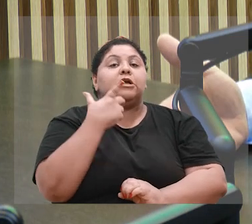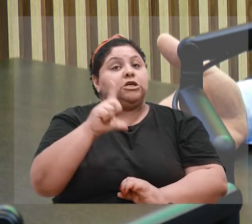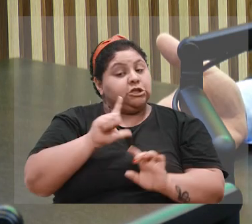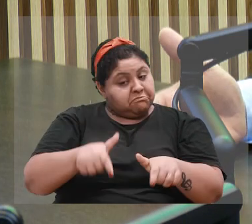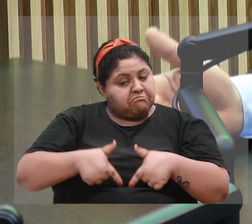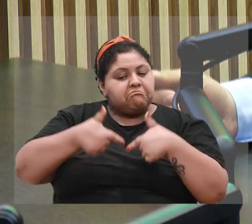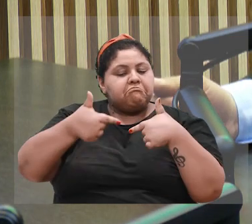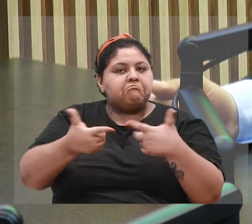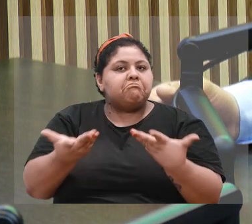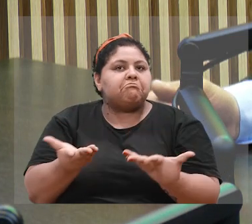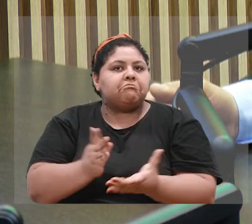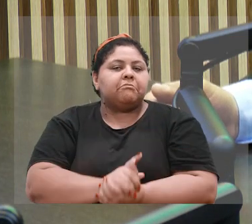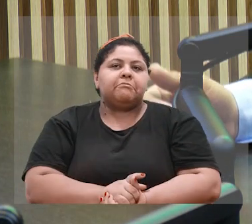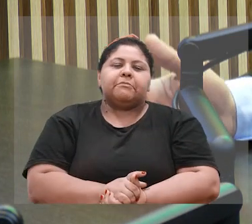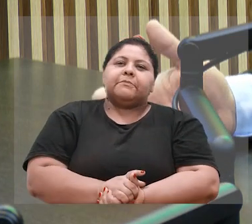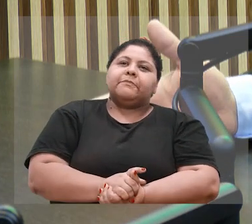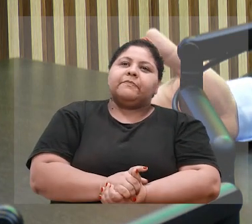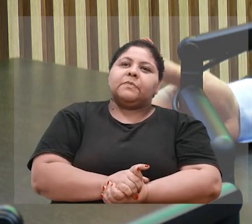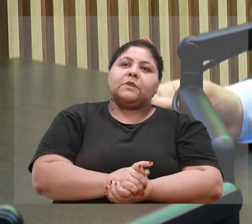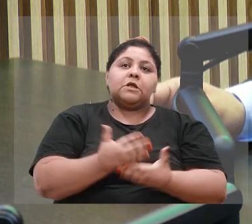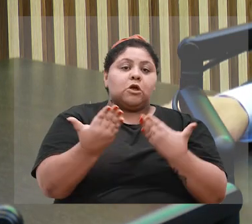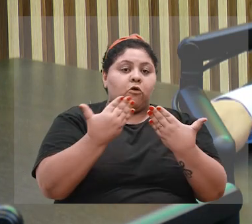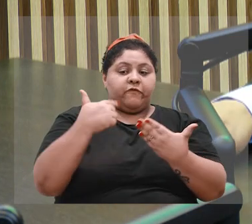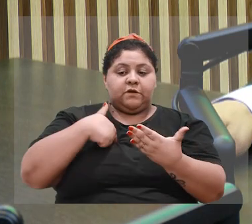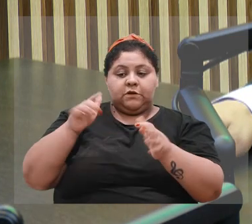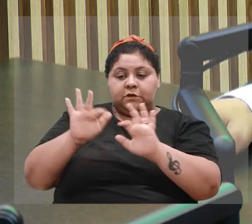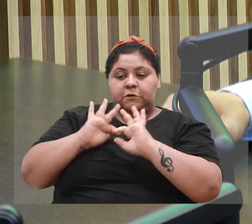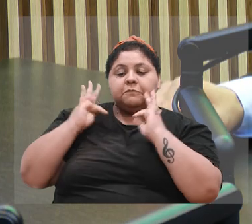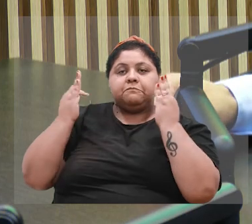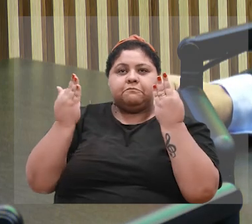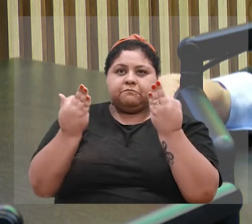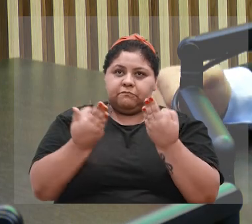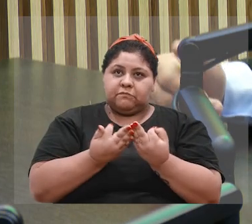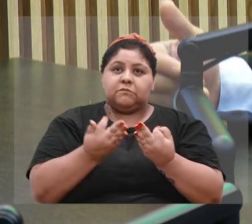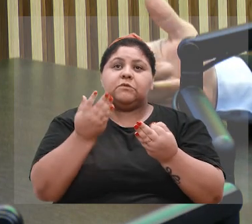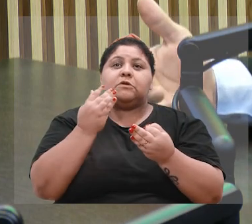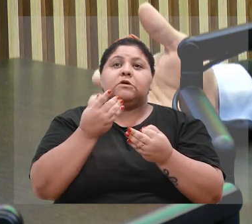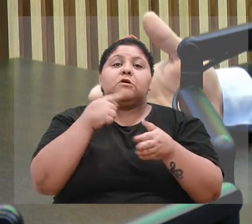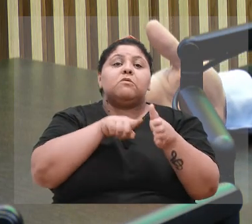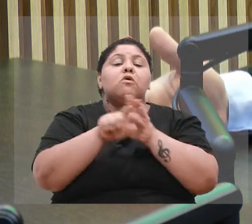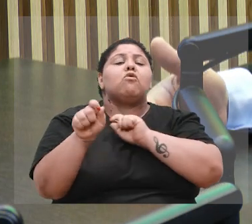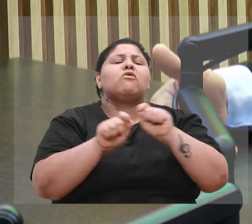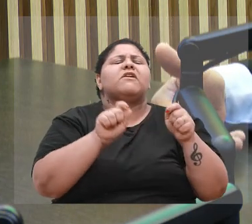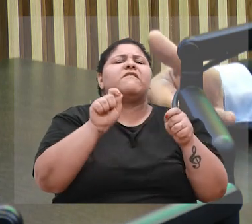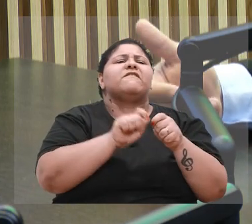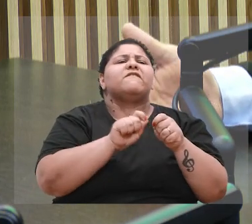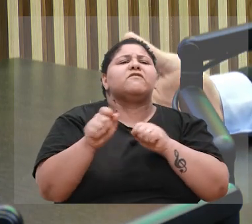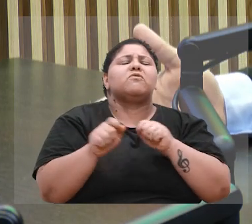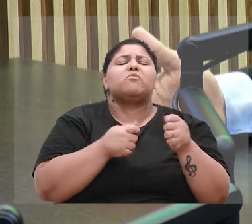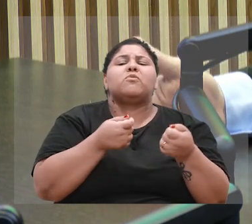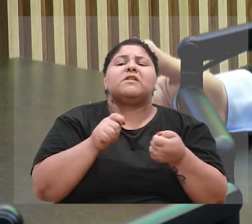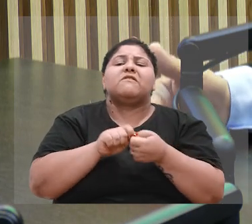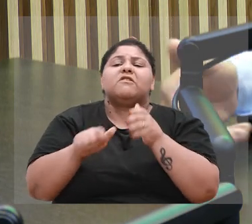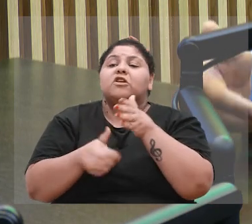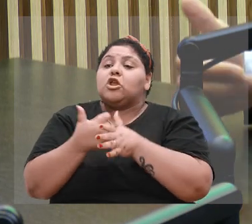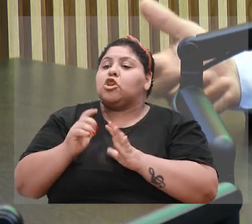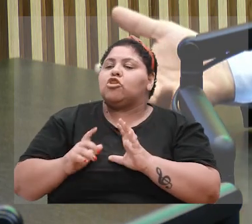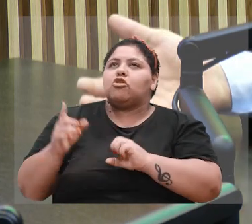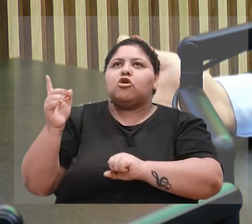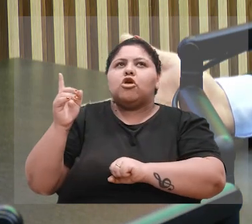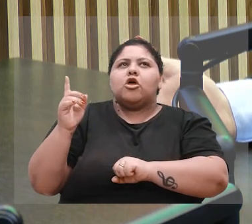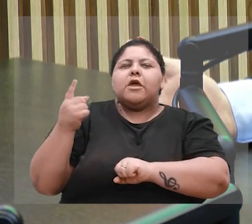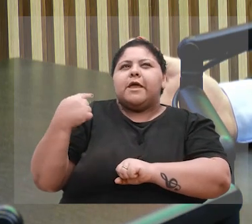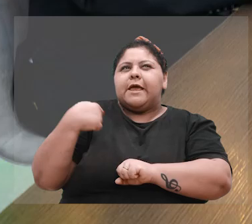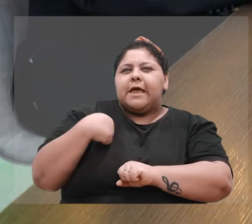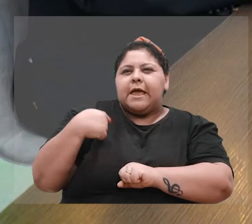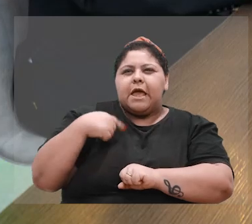agir. Então, conversei com a minha família naquele momento e perguntava o que a gente poderia fazer, o que poderíamos fazer. E todos os dias, como eu